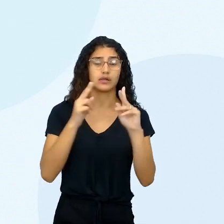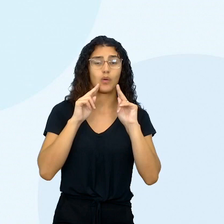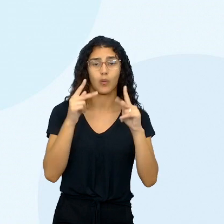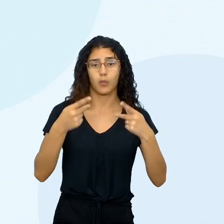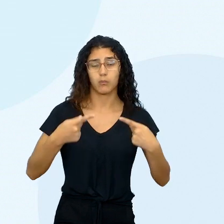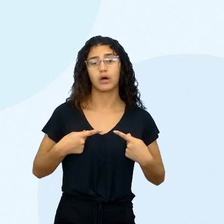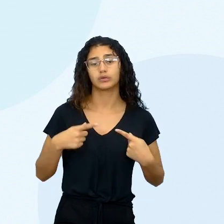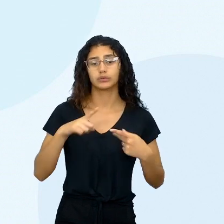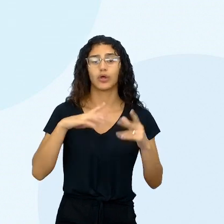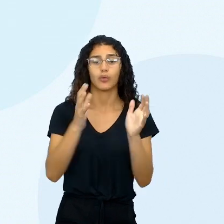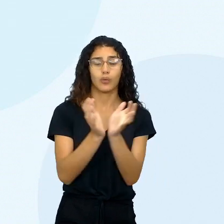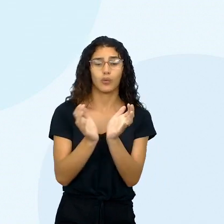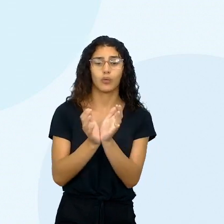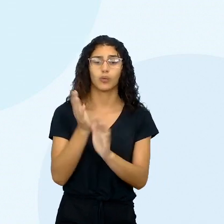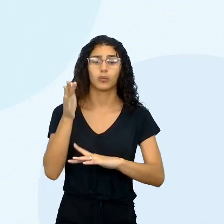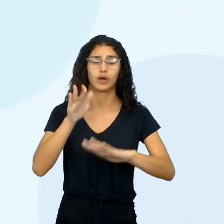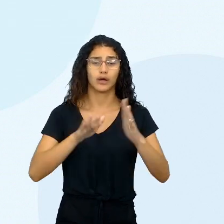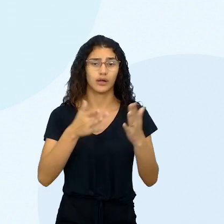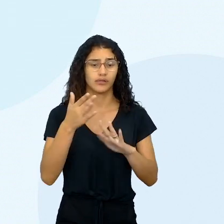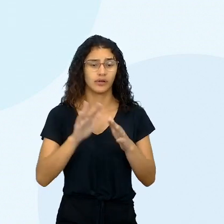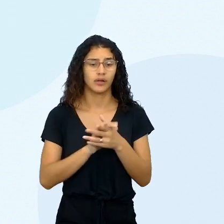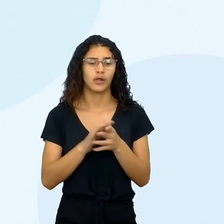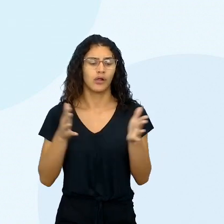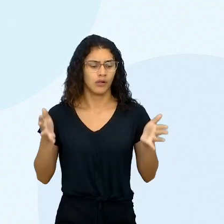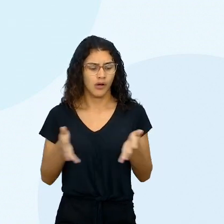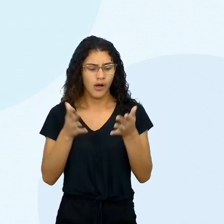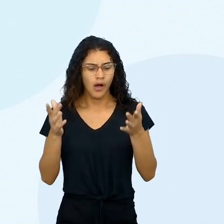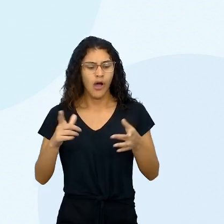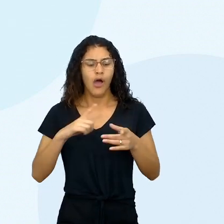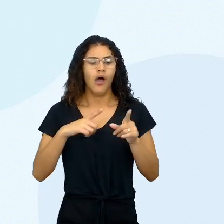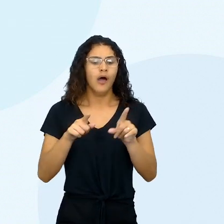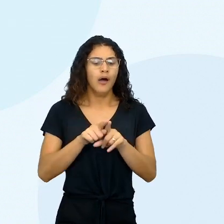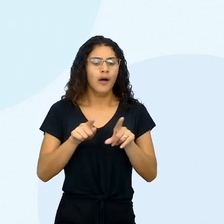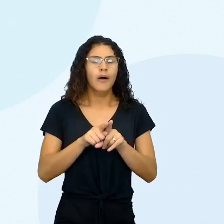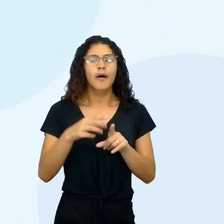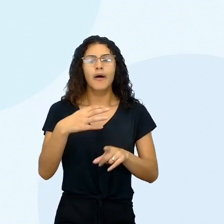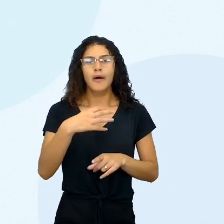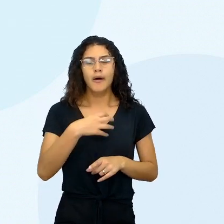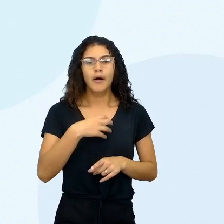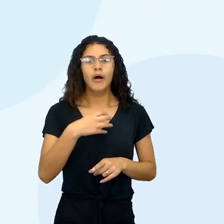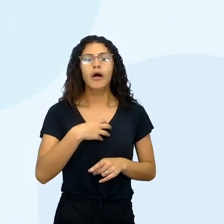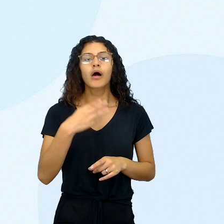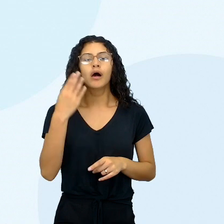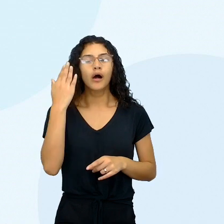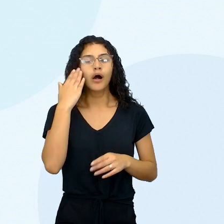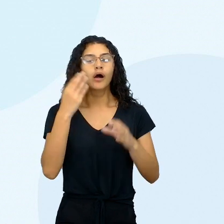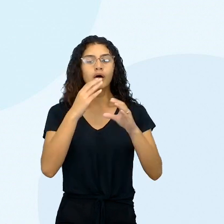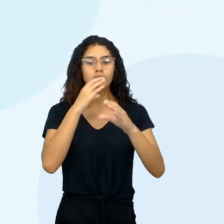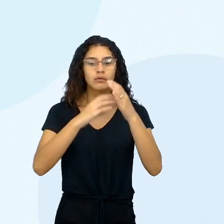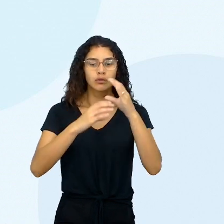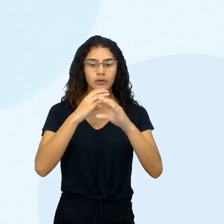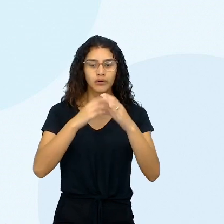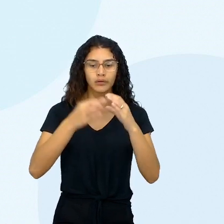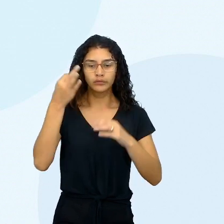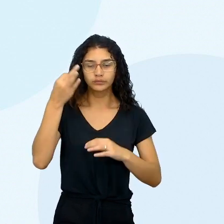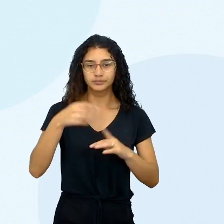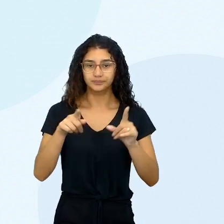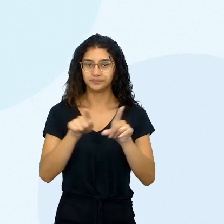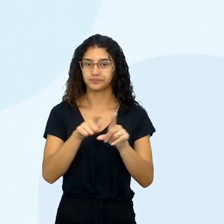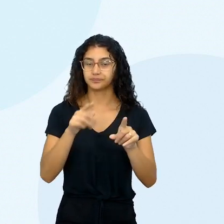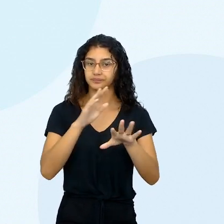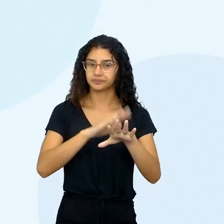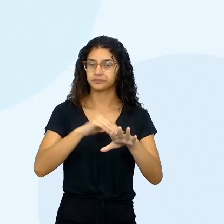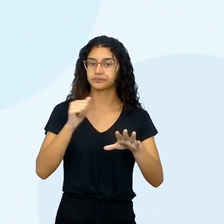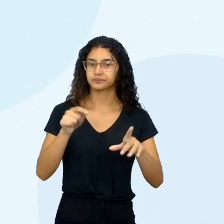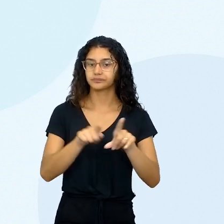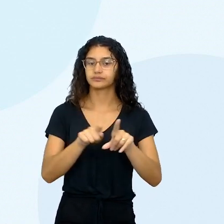grupos, que são grupos muitas vezes muito influentes e que têm uma forma de comunicação muito persuasiva, né, têm sido